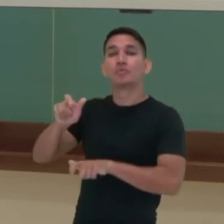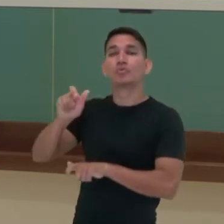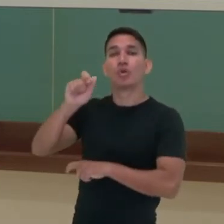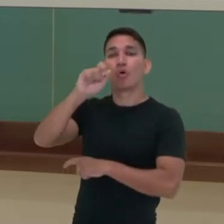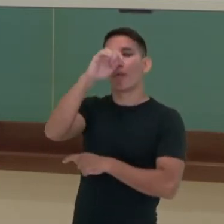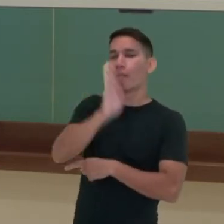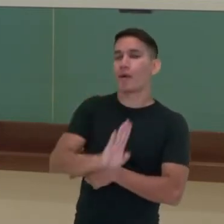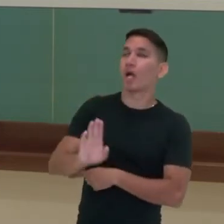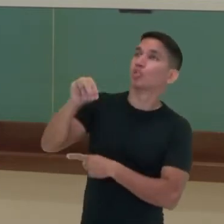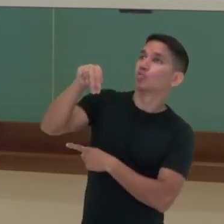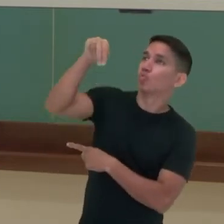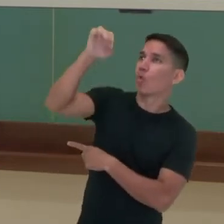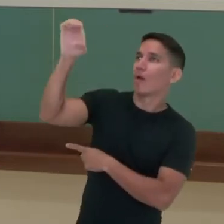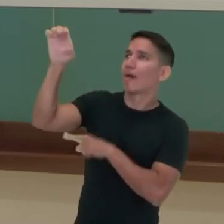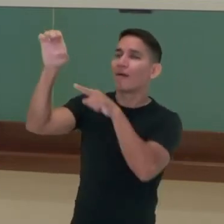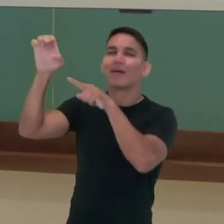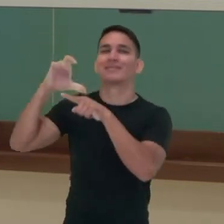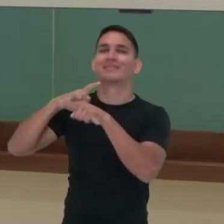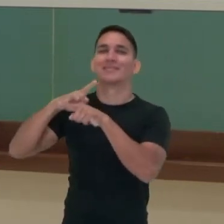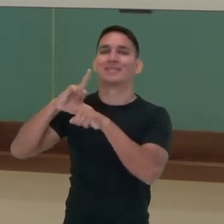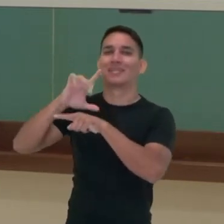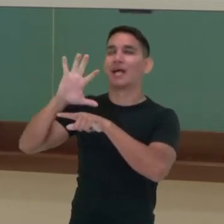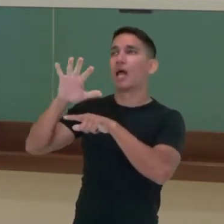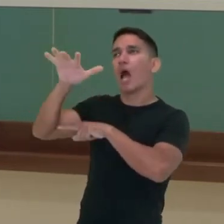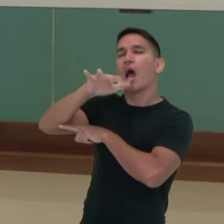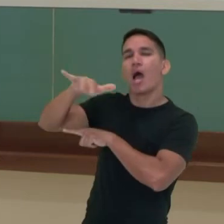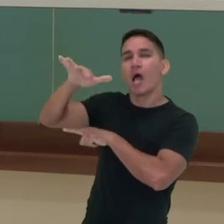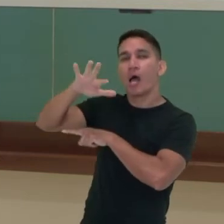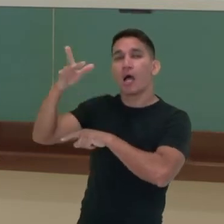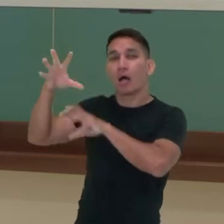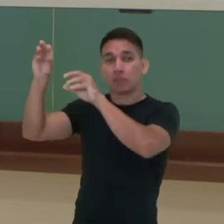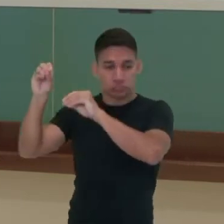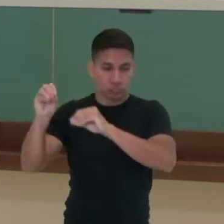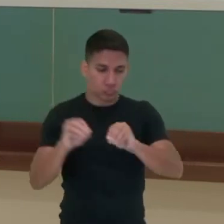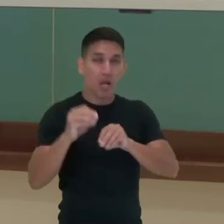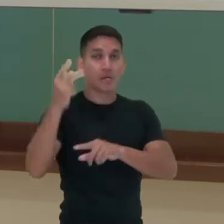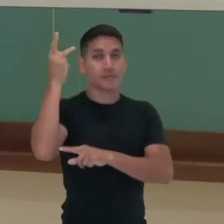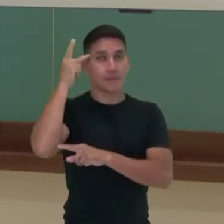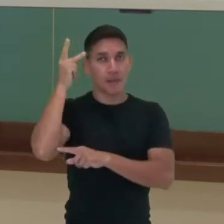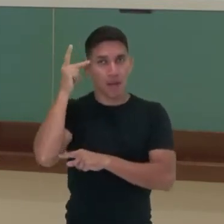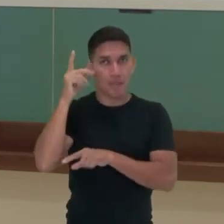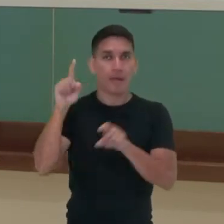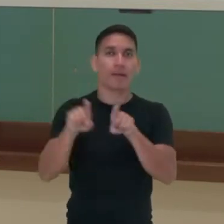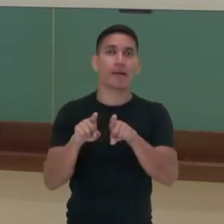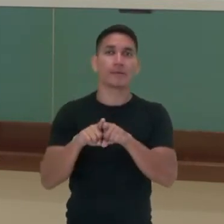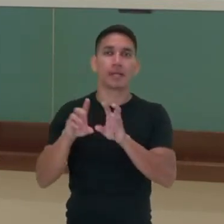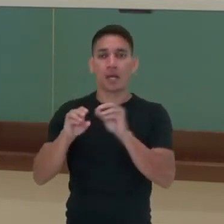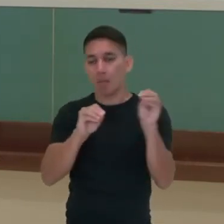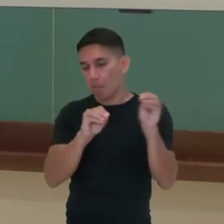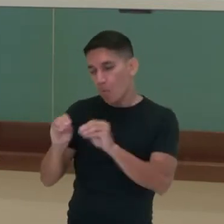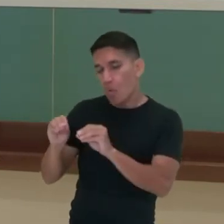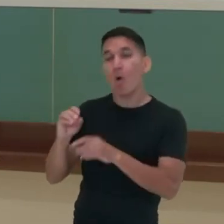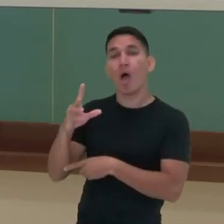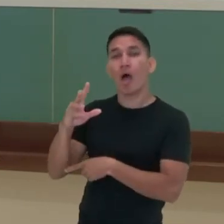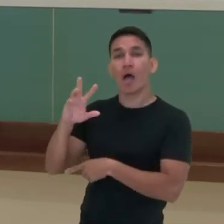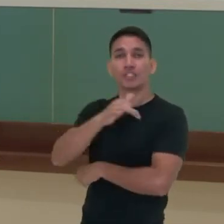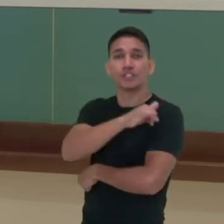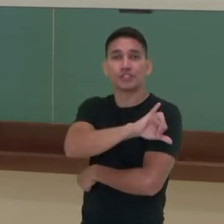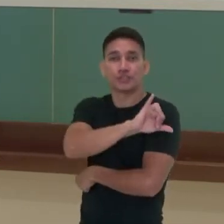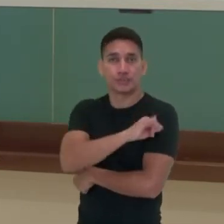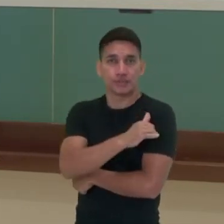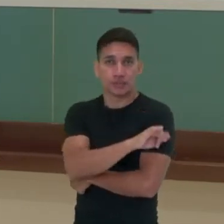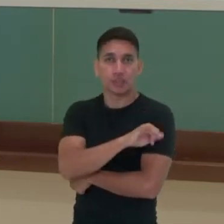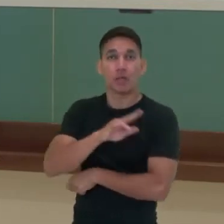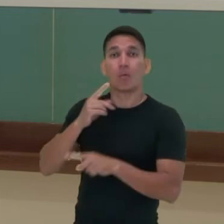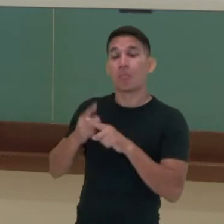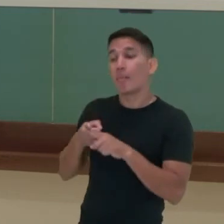Nordeste, do nosso país, né, da região do Sertão, e foram morar em São Paulo, foram morar, por exemplo, no Rio de Janeiro, em busca de novas